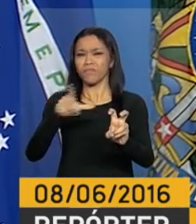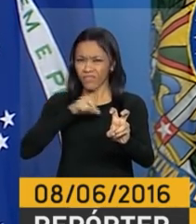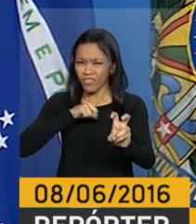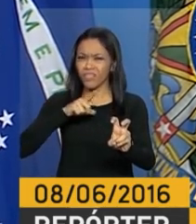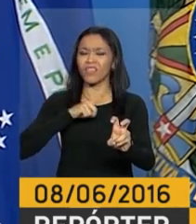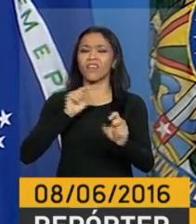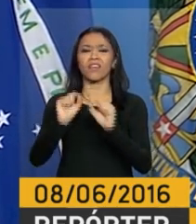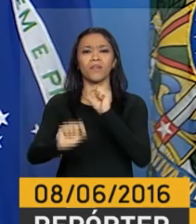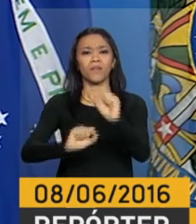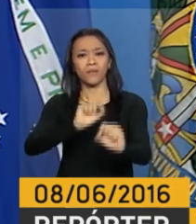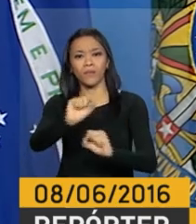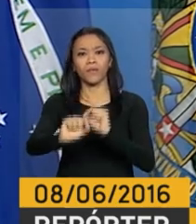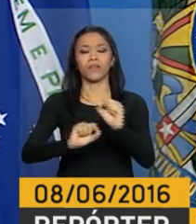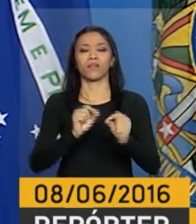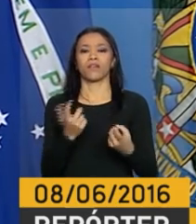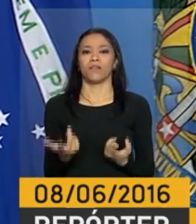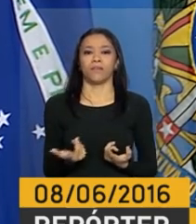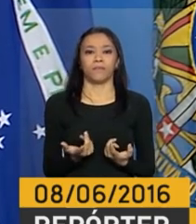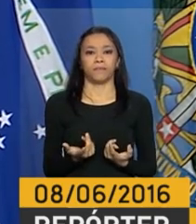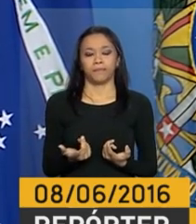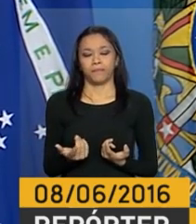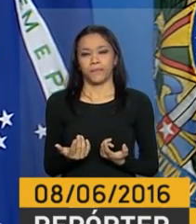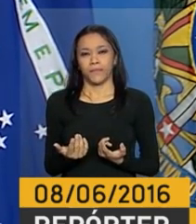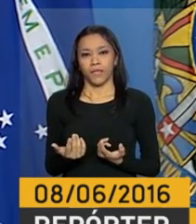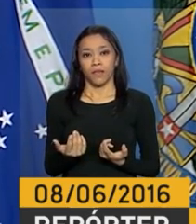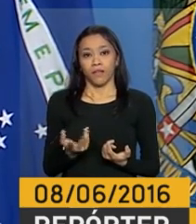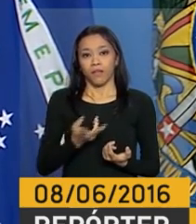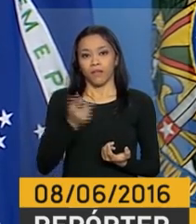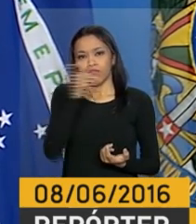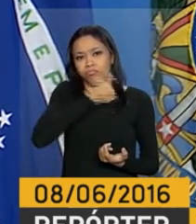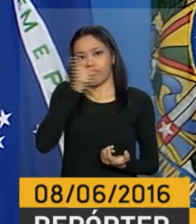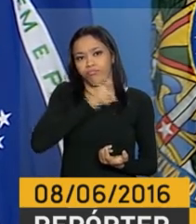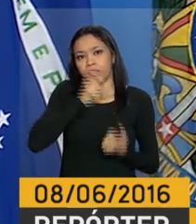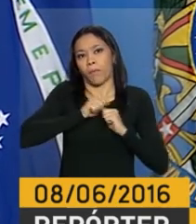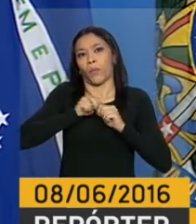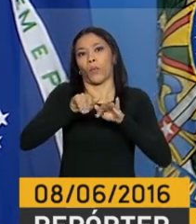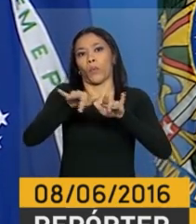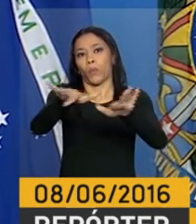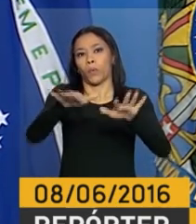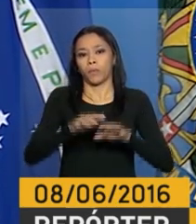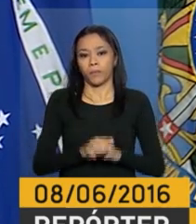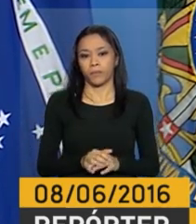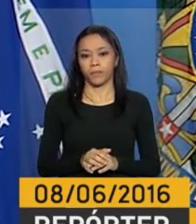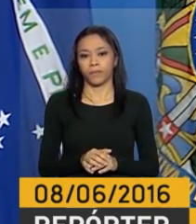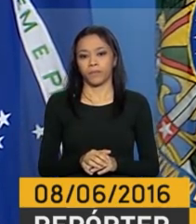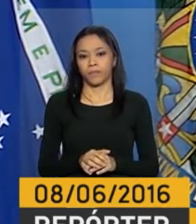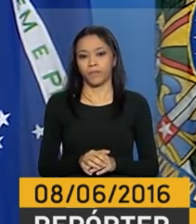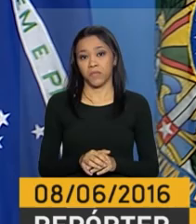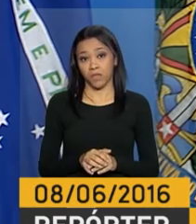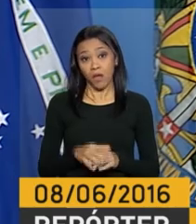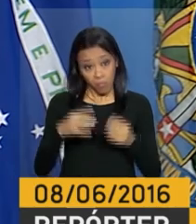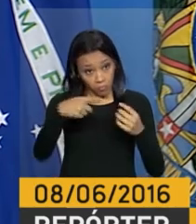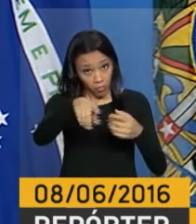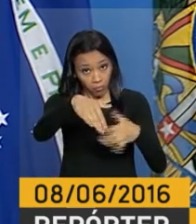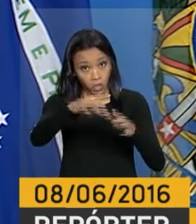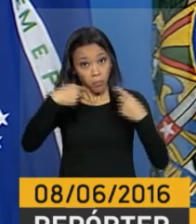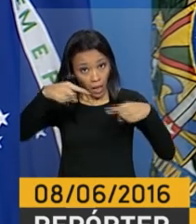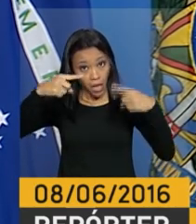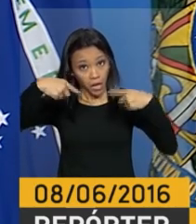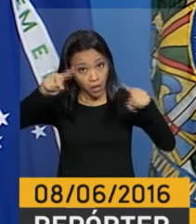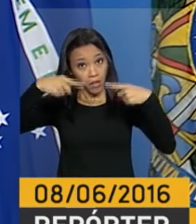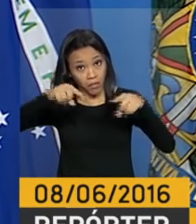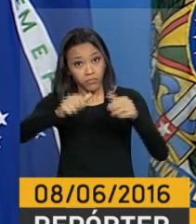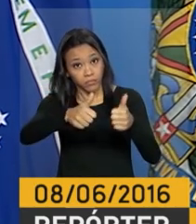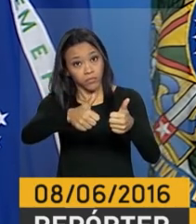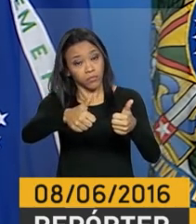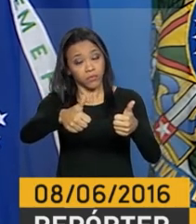Tais e tantas digamos assim inverdades mas isso não me incomoda porque enquanto protestam nós passamos